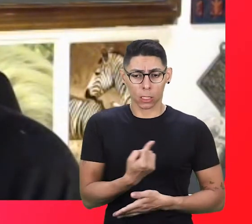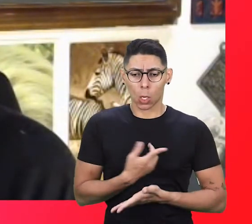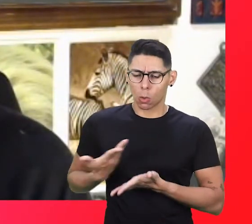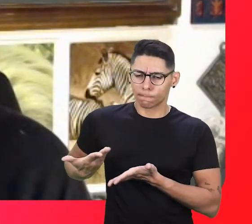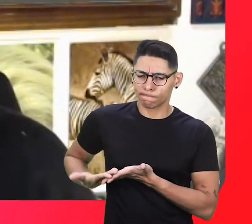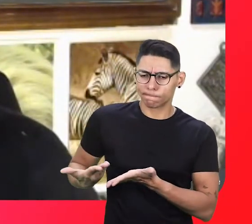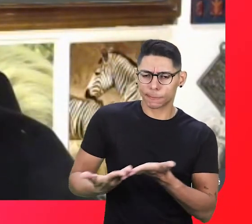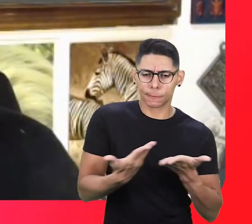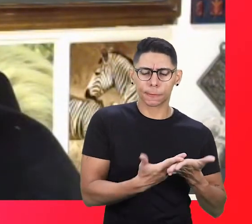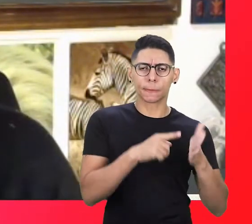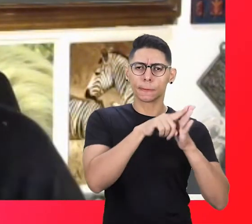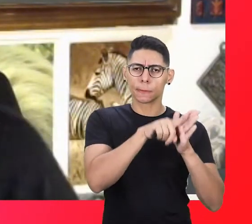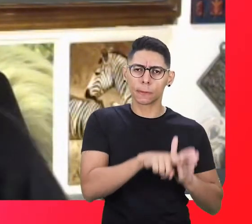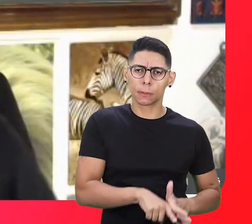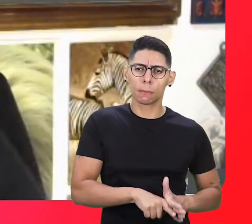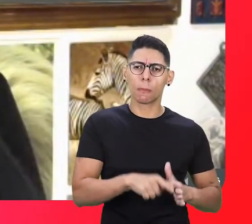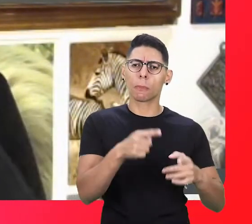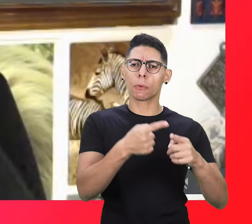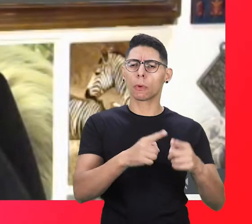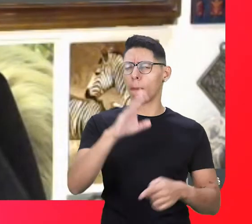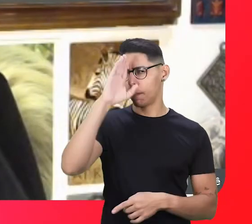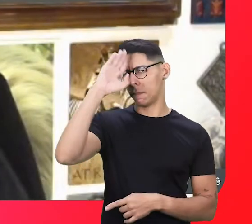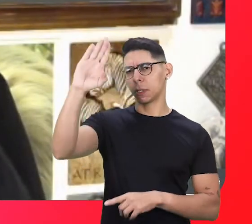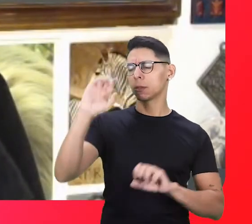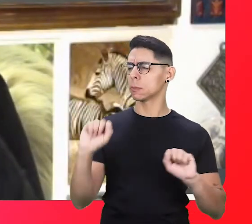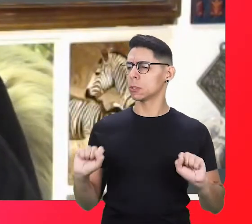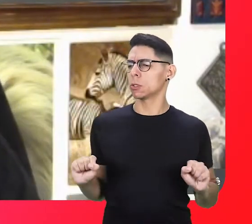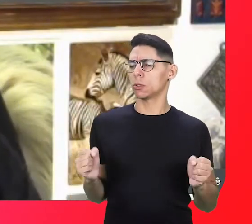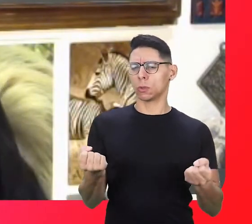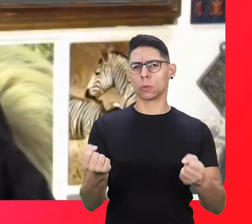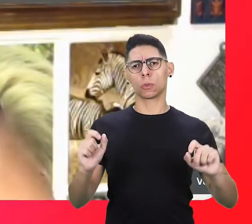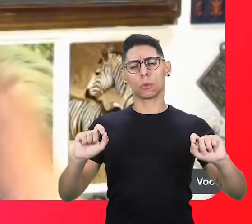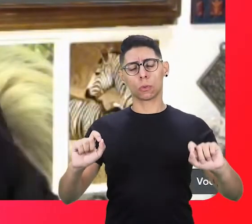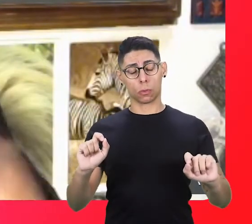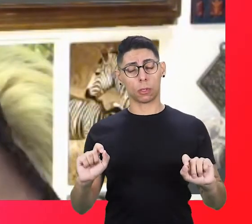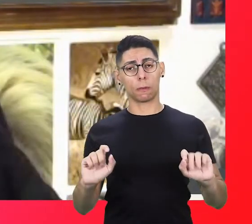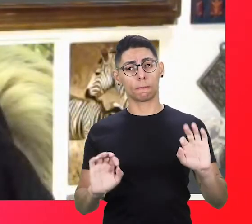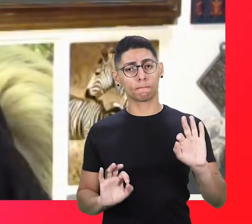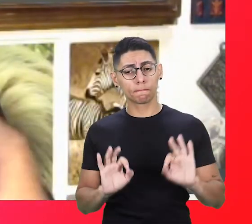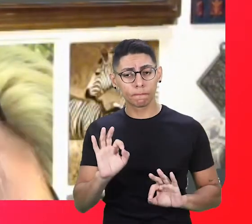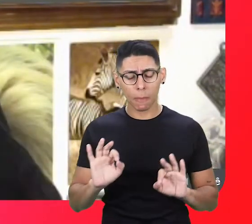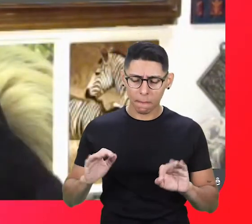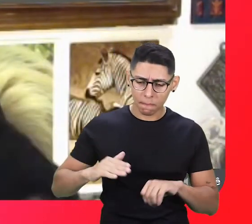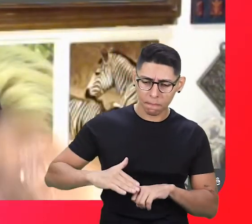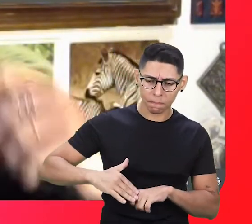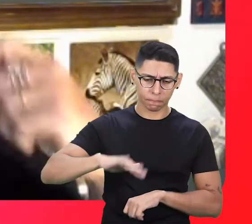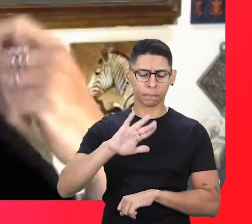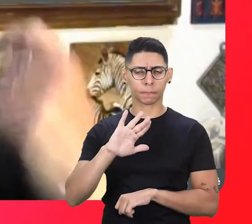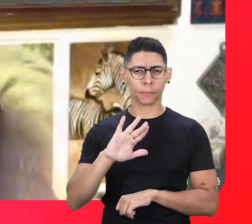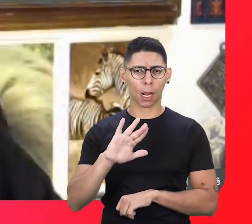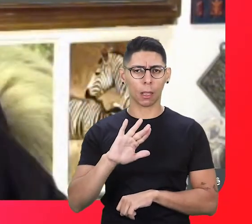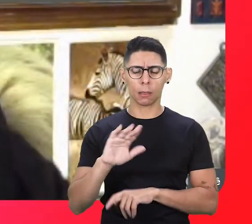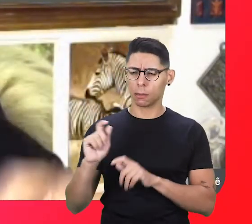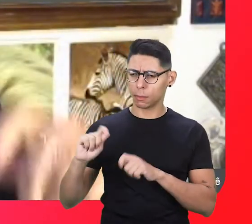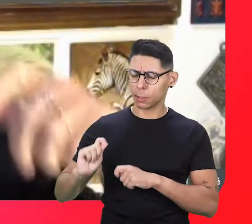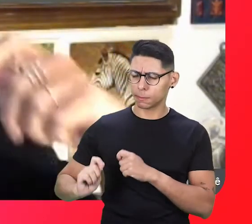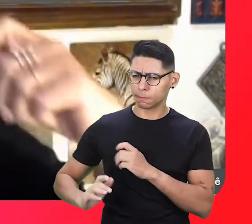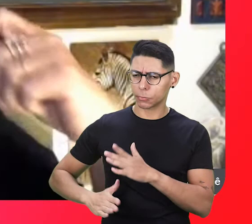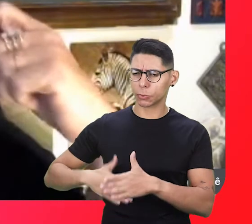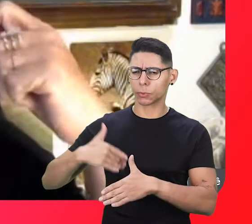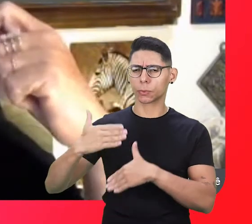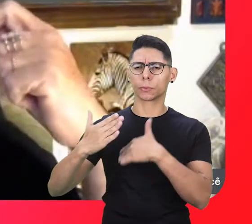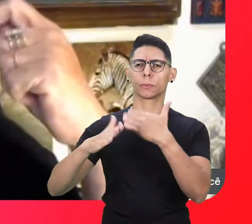o nosso principal empenho é em colocar cada vez mais para se